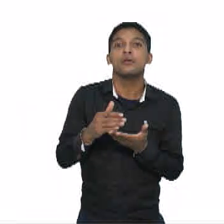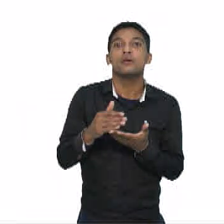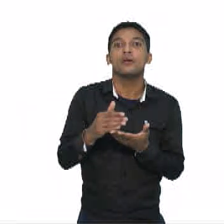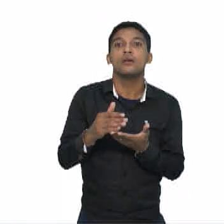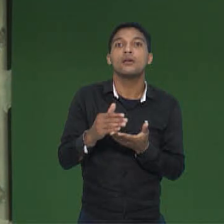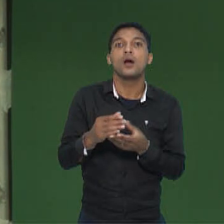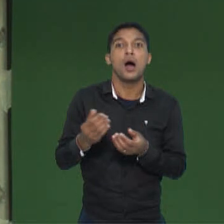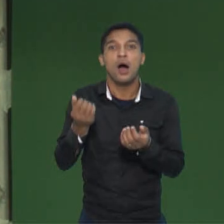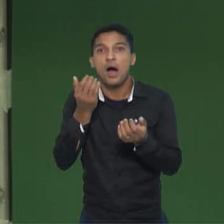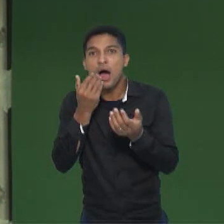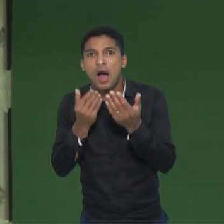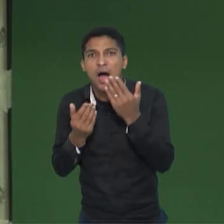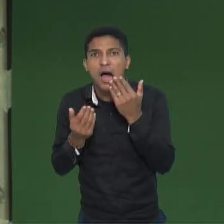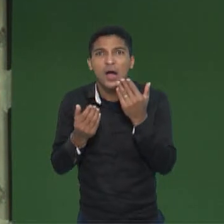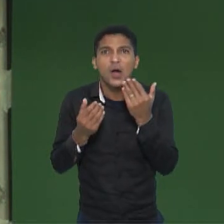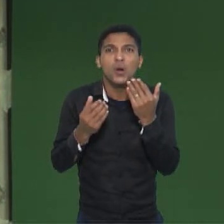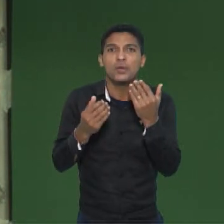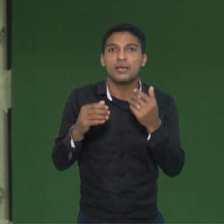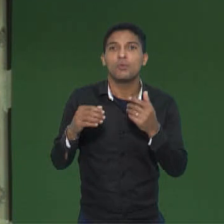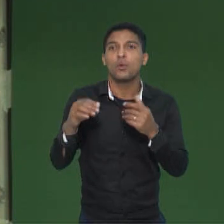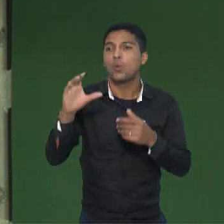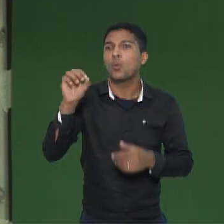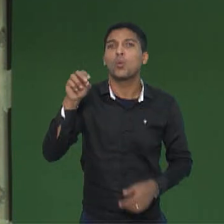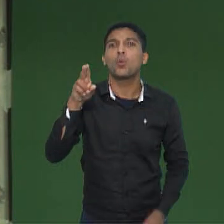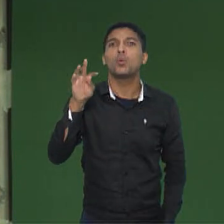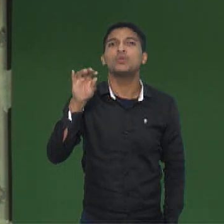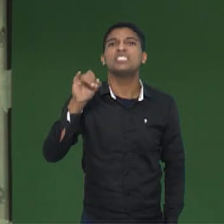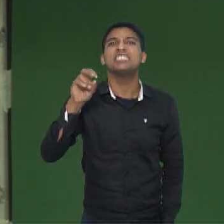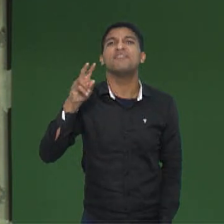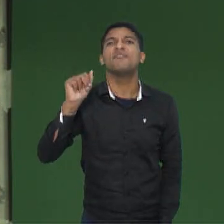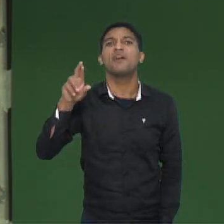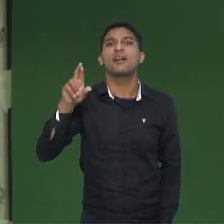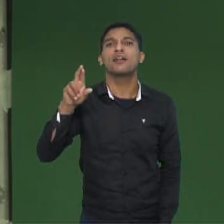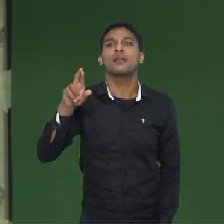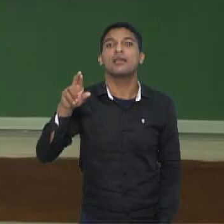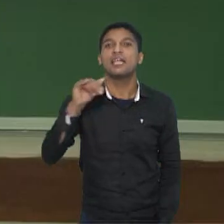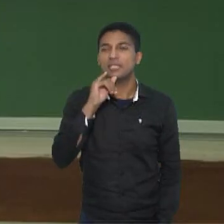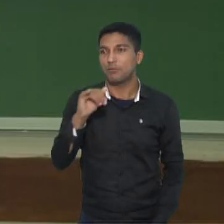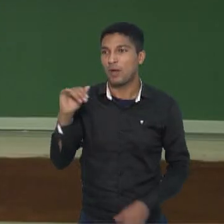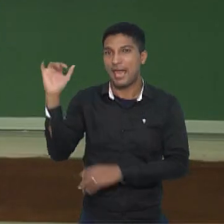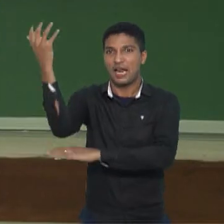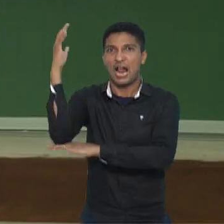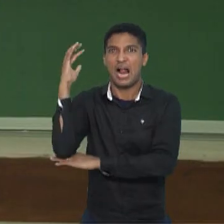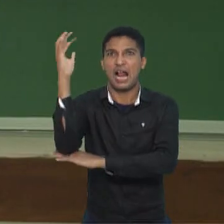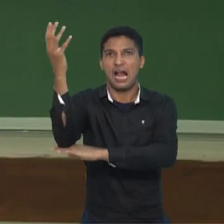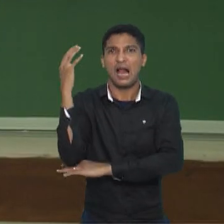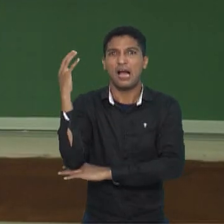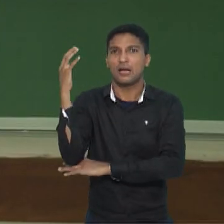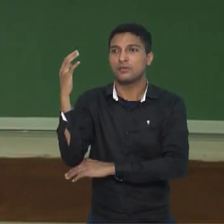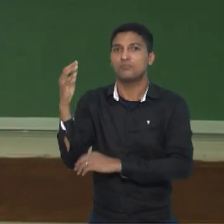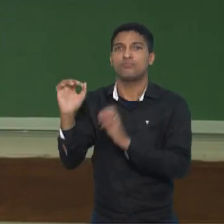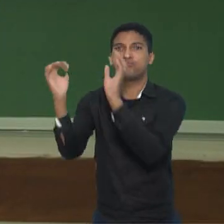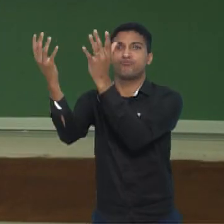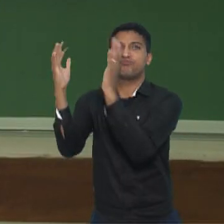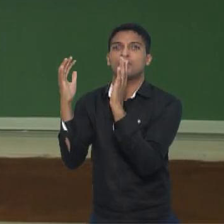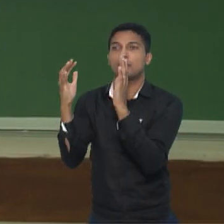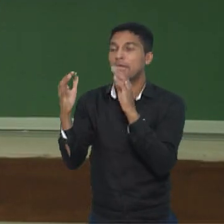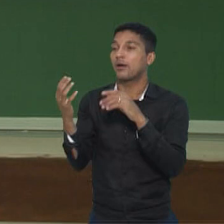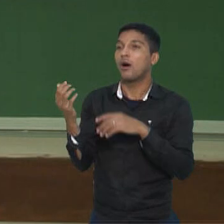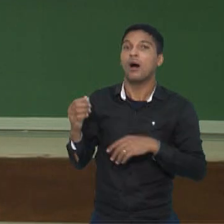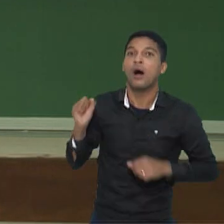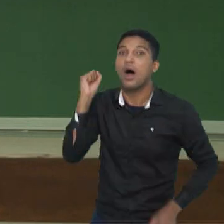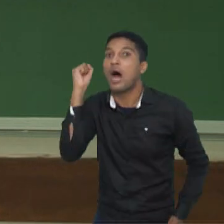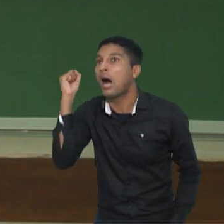eu gostei desse tomate selvagem, ele é docinho. Joguei aqui a sua semente nesse monte de lixo,